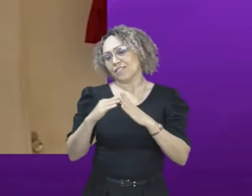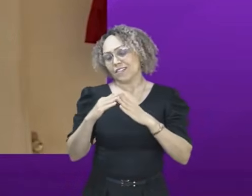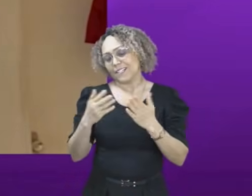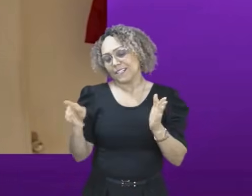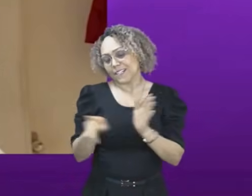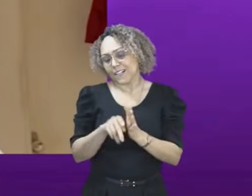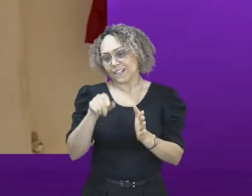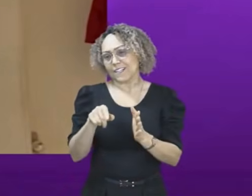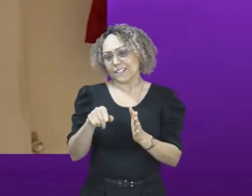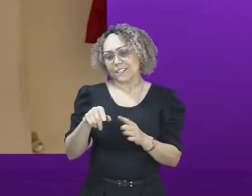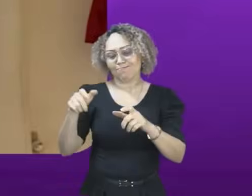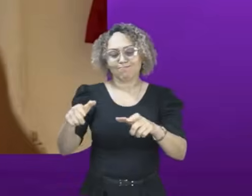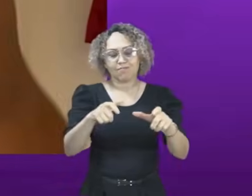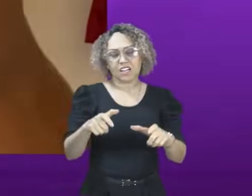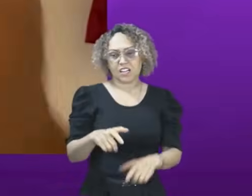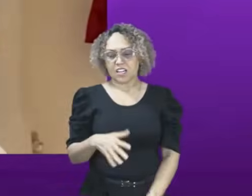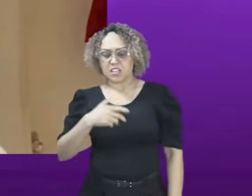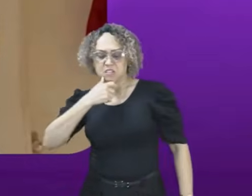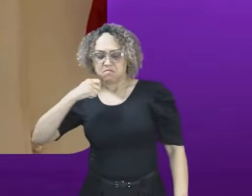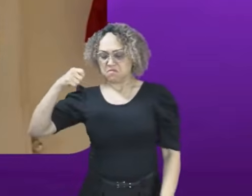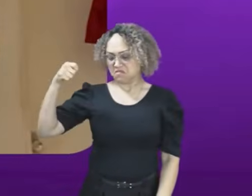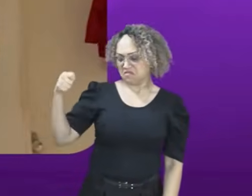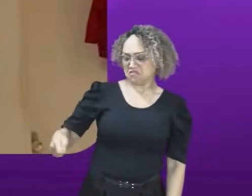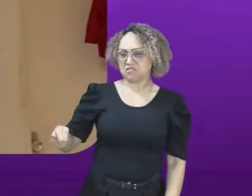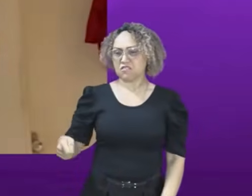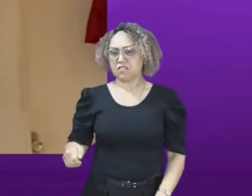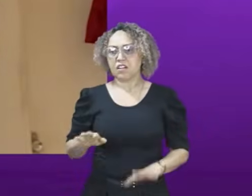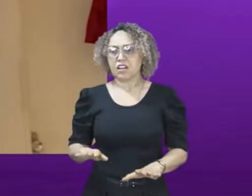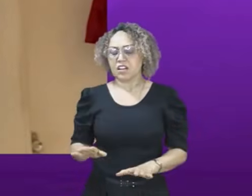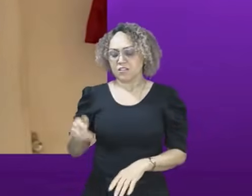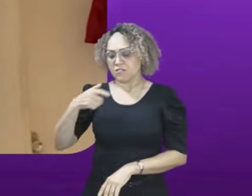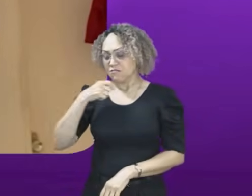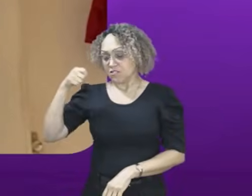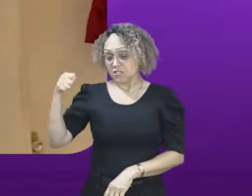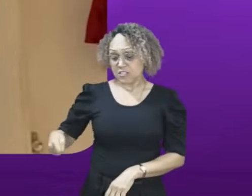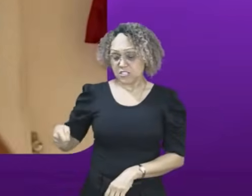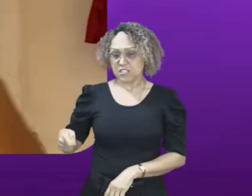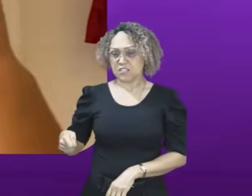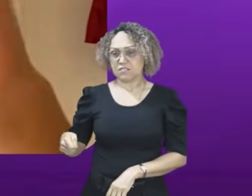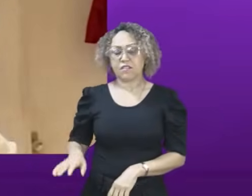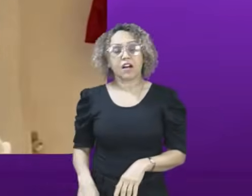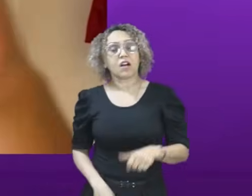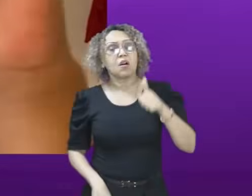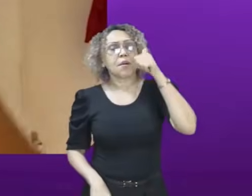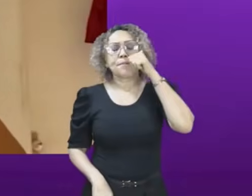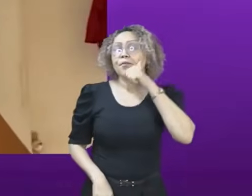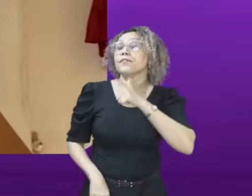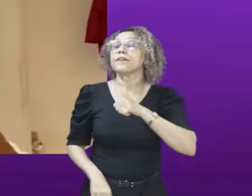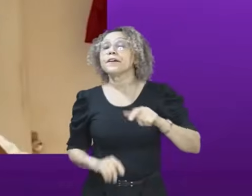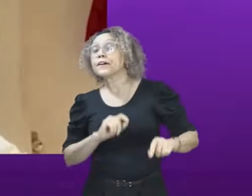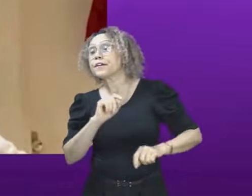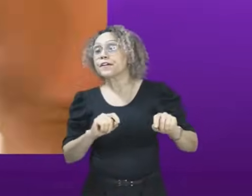o personalismo, é a resistência interna do lado de dentro. Mulheres sempre são